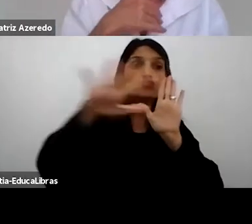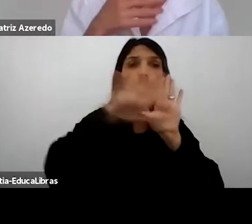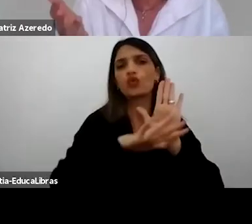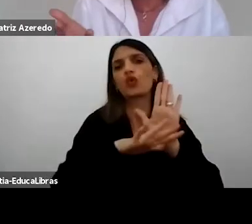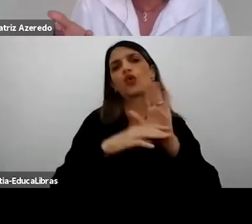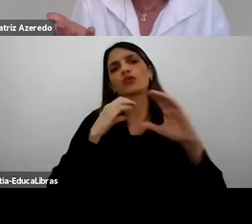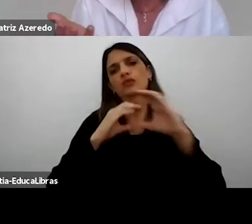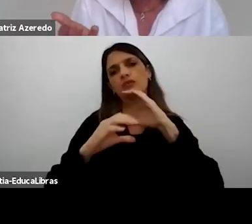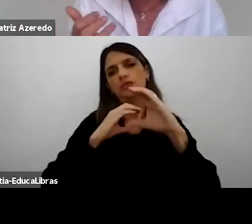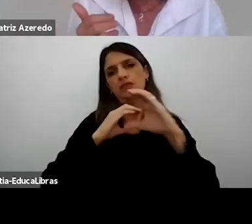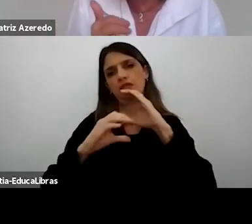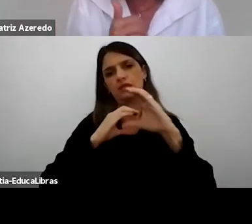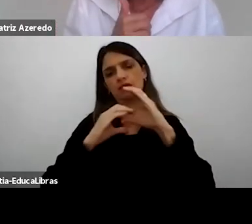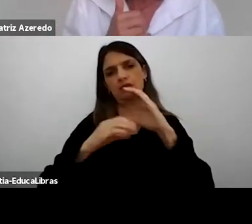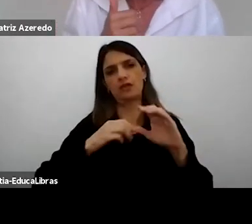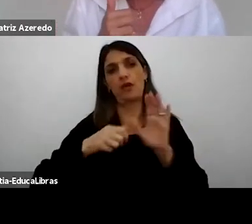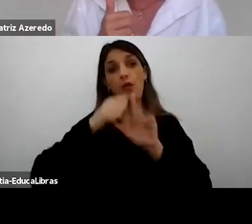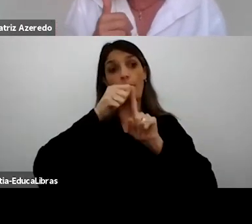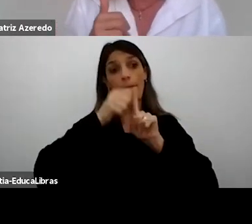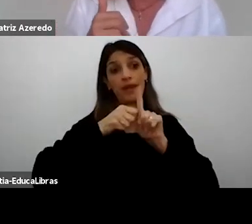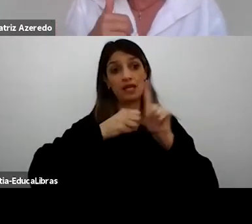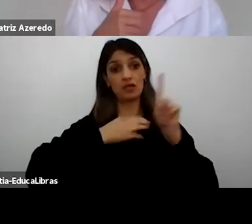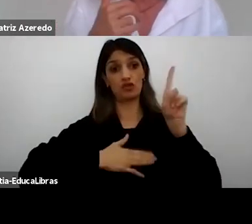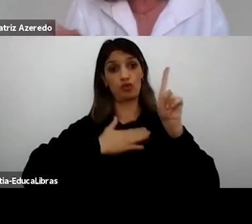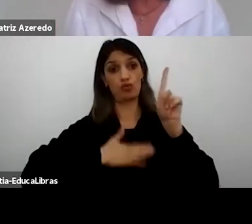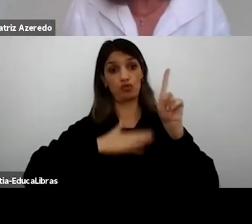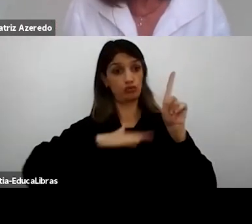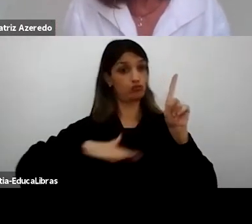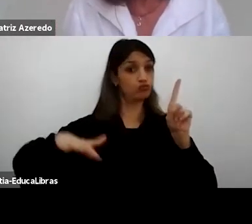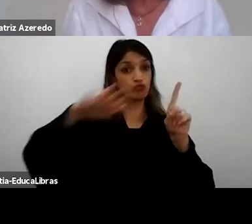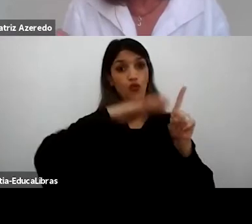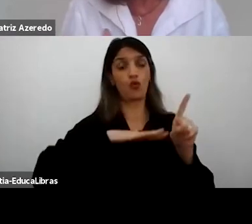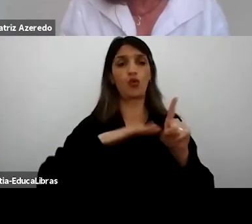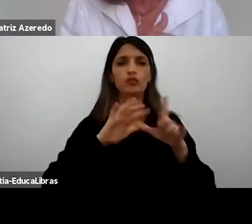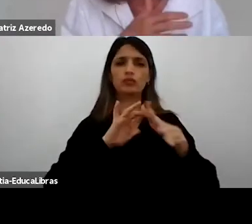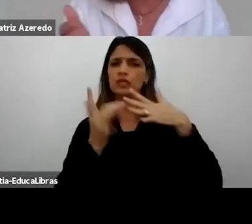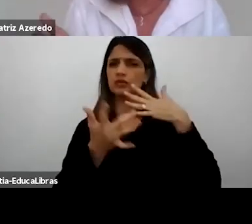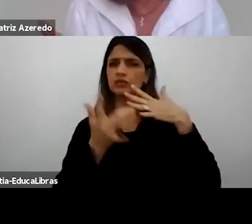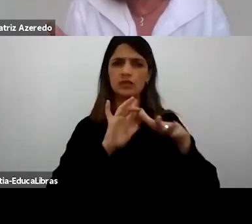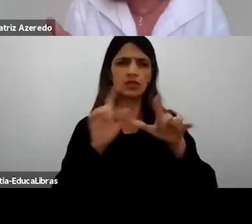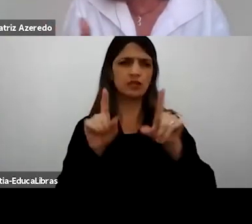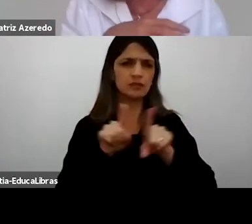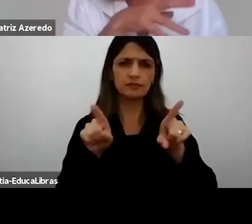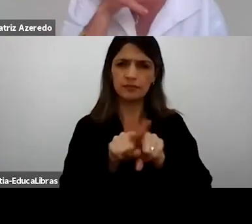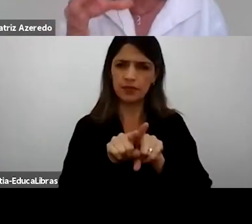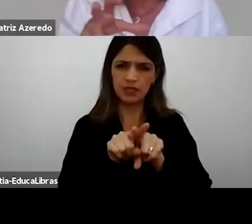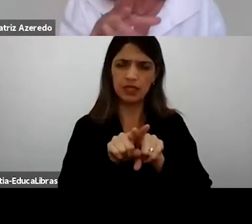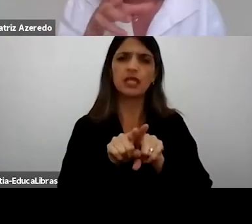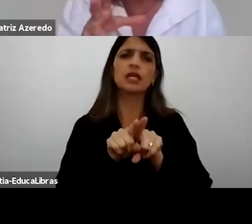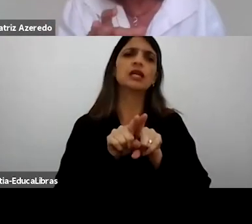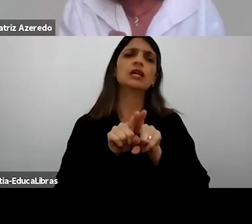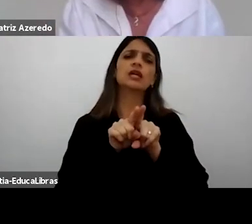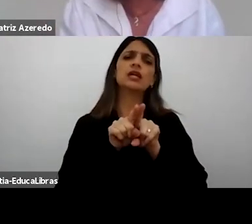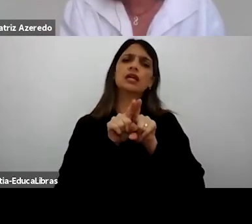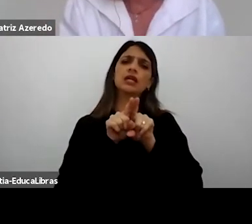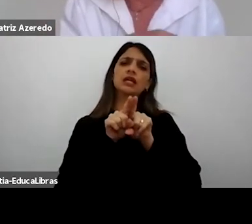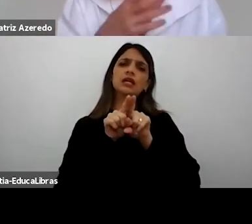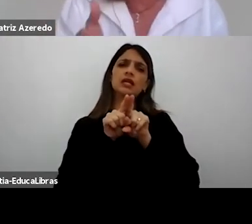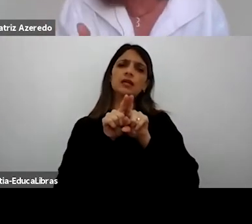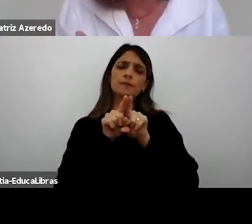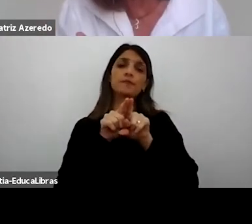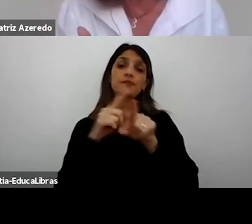comunicação durante o mês de agosto todo, nas redes sociais também, sempre trend topics, naquele momento em